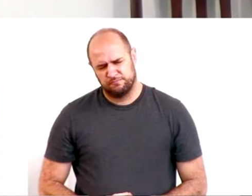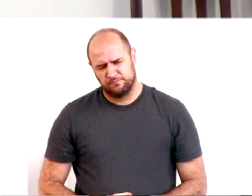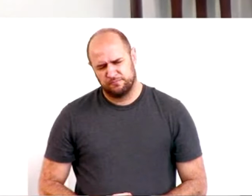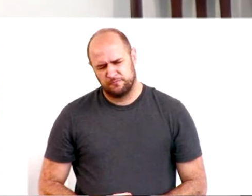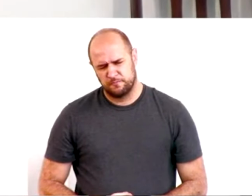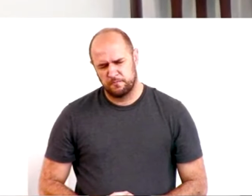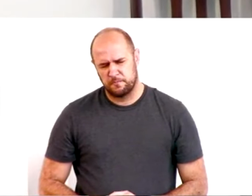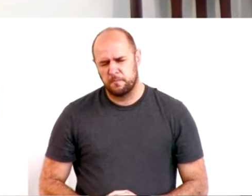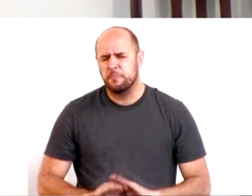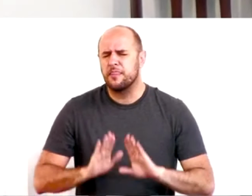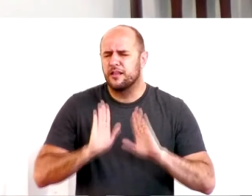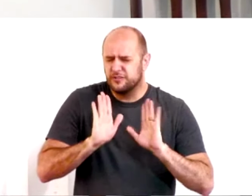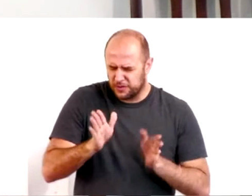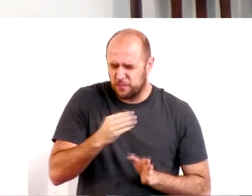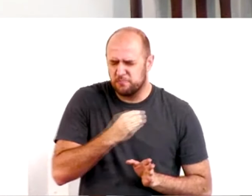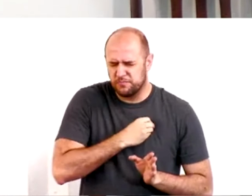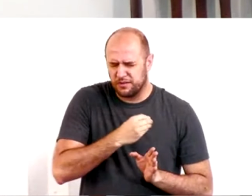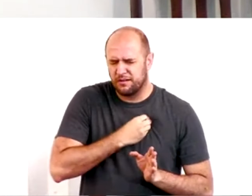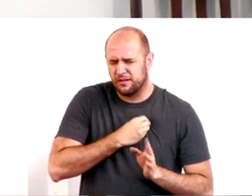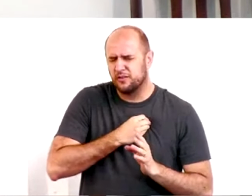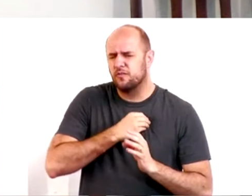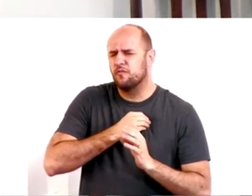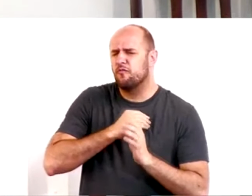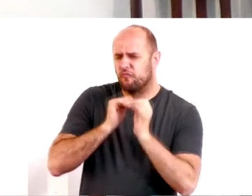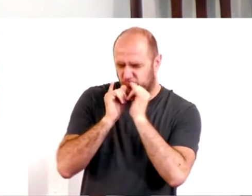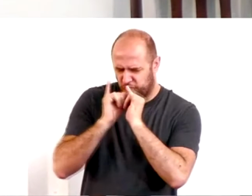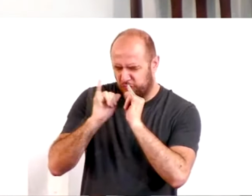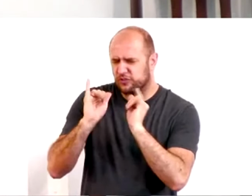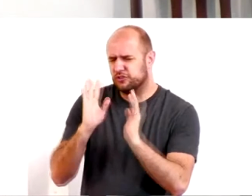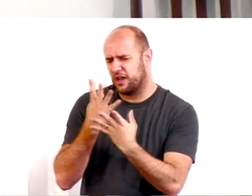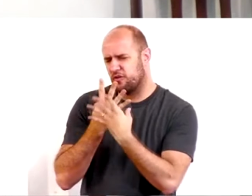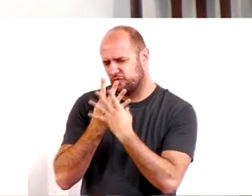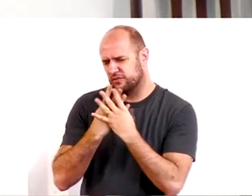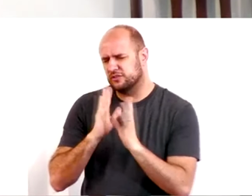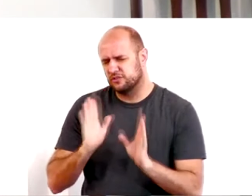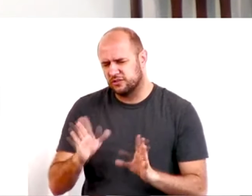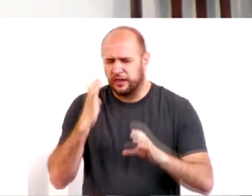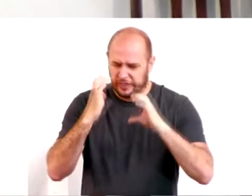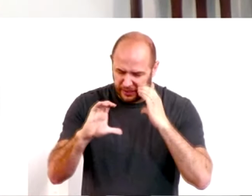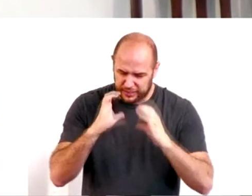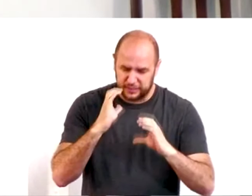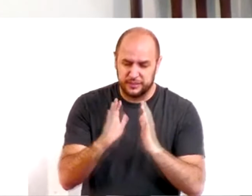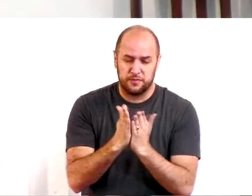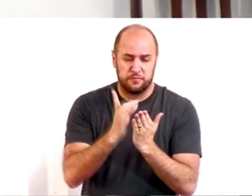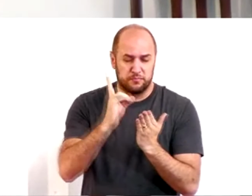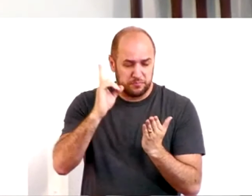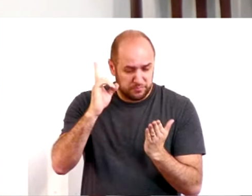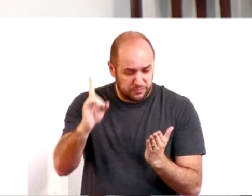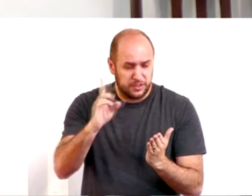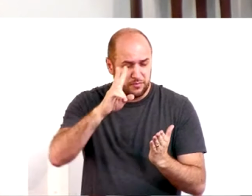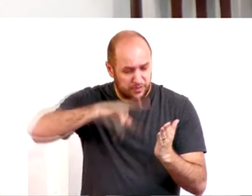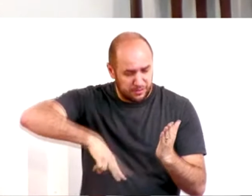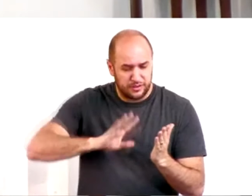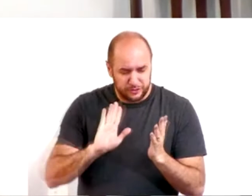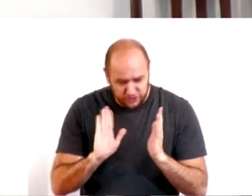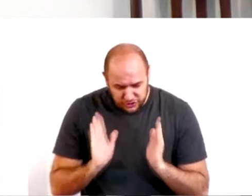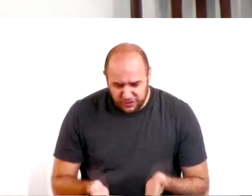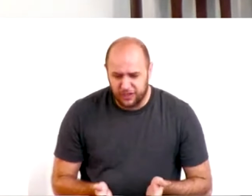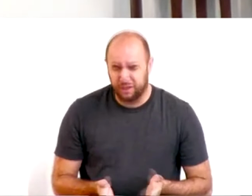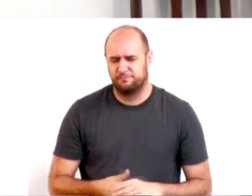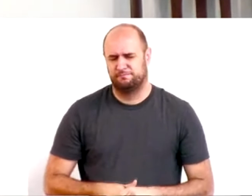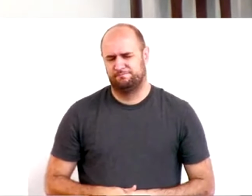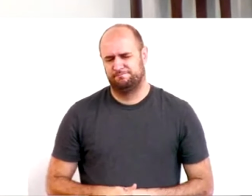já confessamos os nossos pecados, nós lemos a Tua palavra, nós cantamos hinos e cânticos de adoração ao Teu nome.